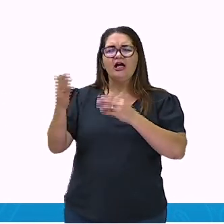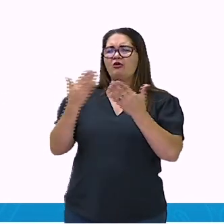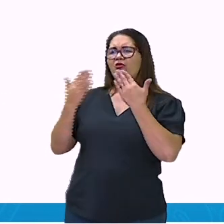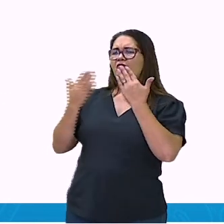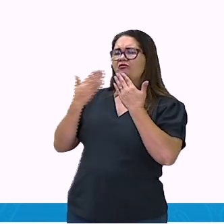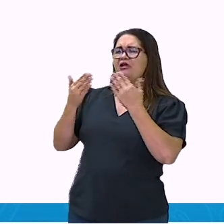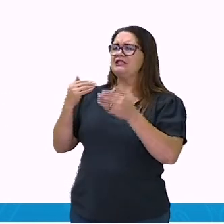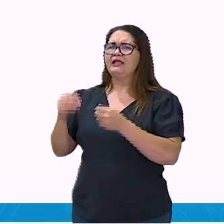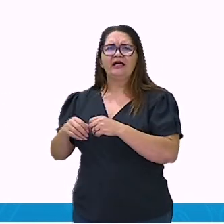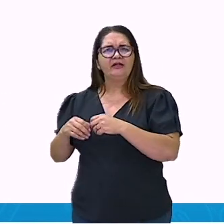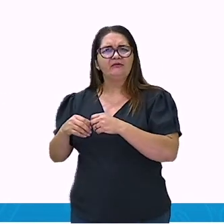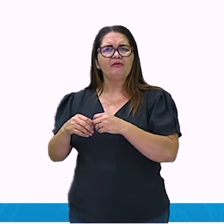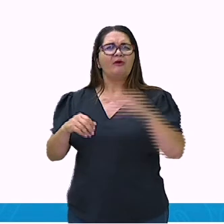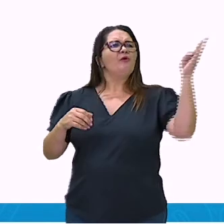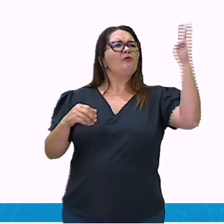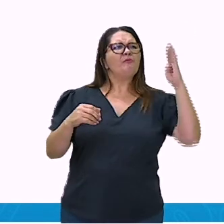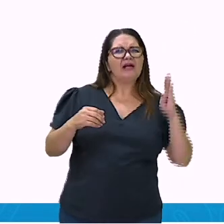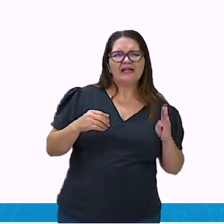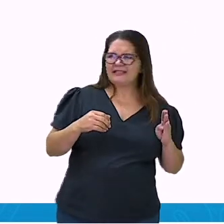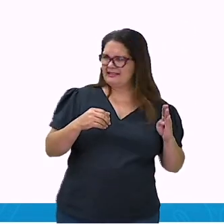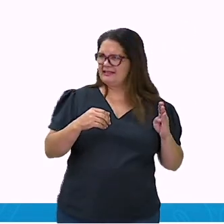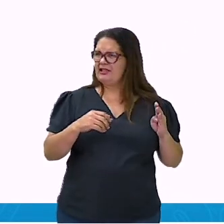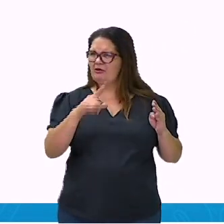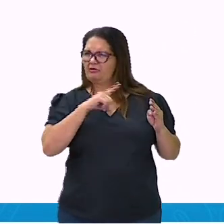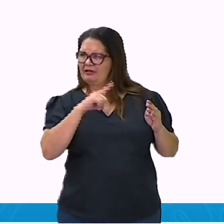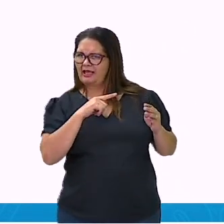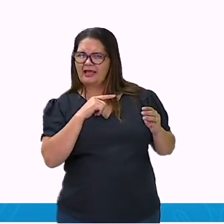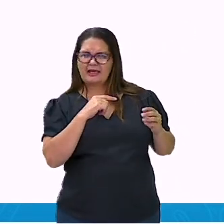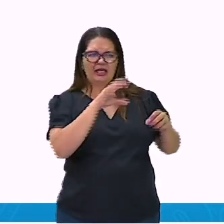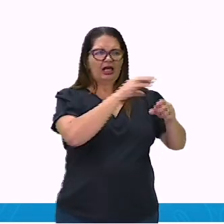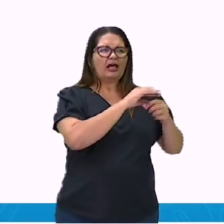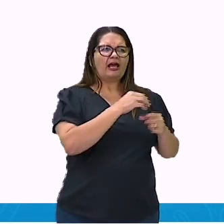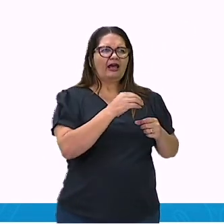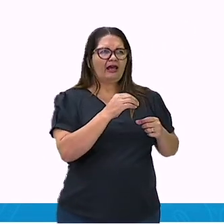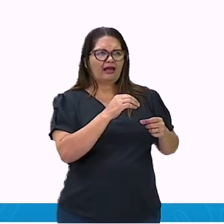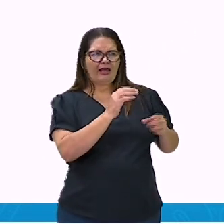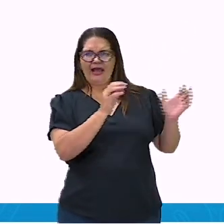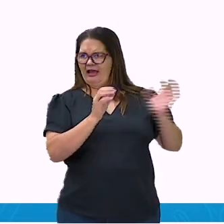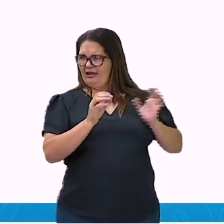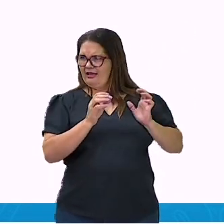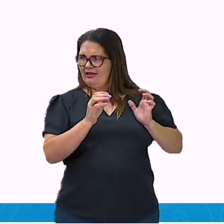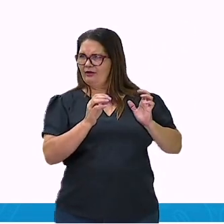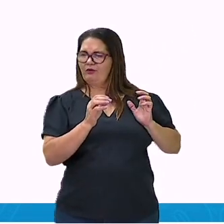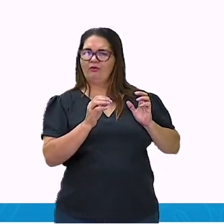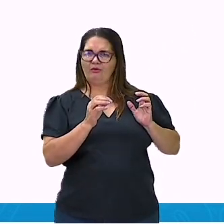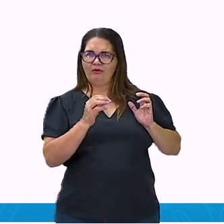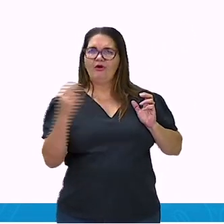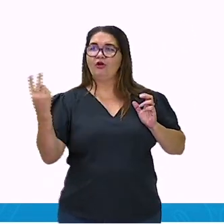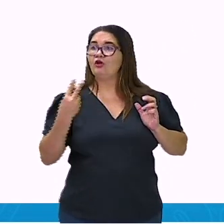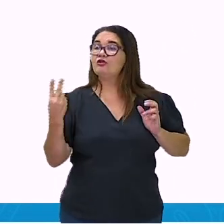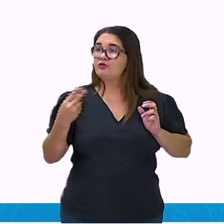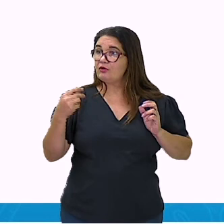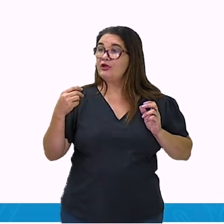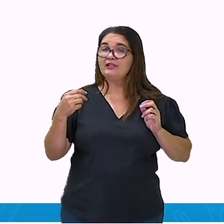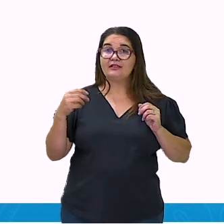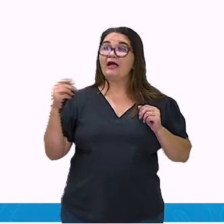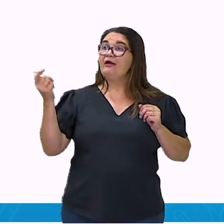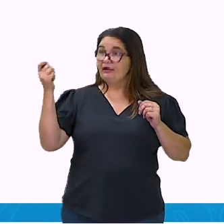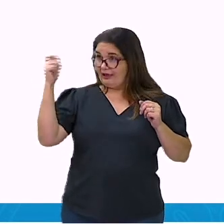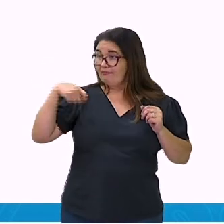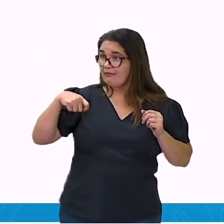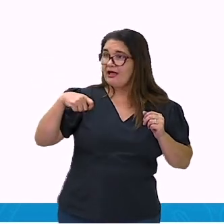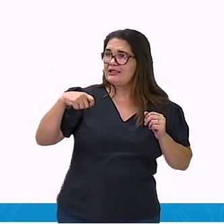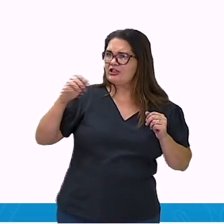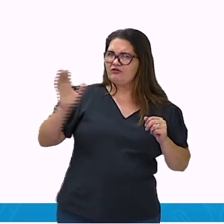é o país do futuro. Ou seja, o Brasil, ele continua sendo o país do futuro. Só que ainda